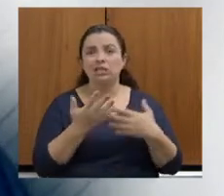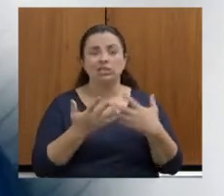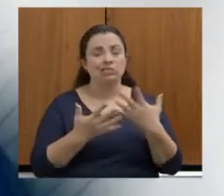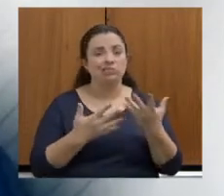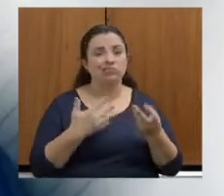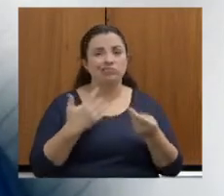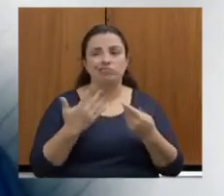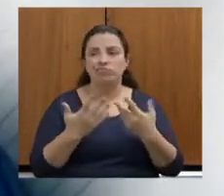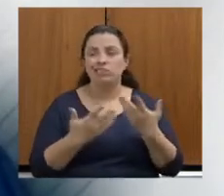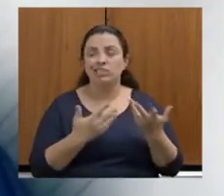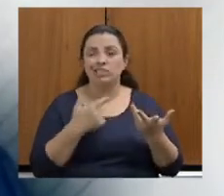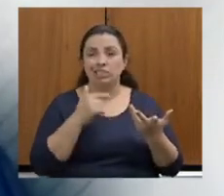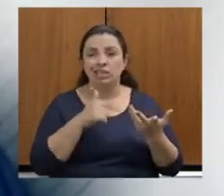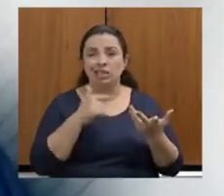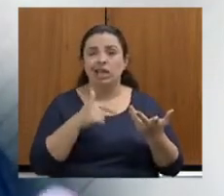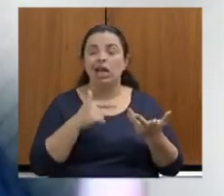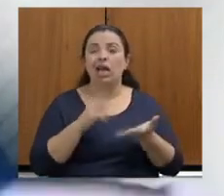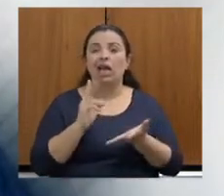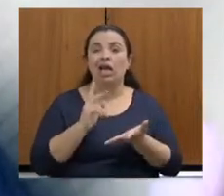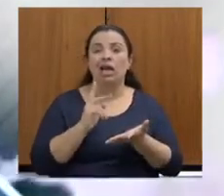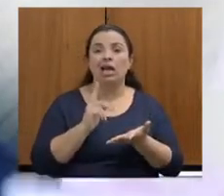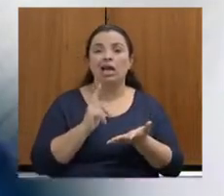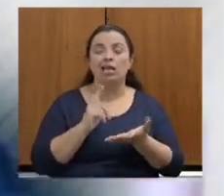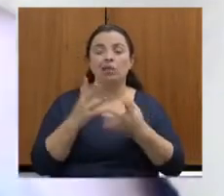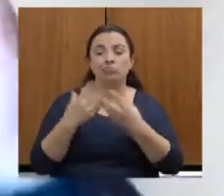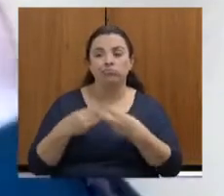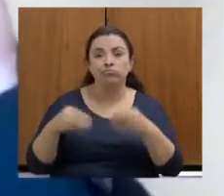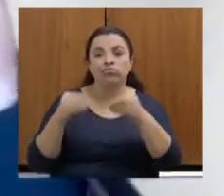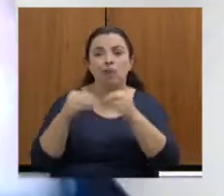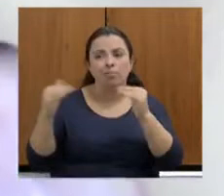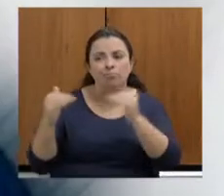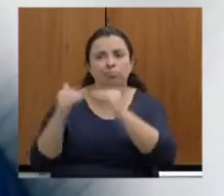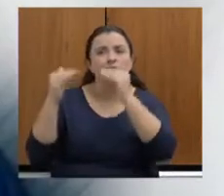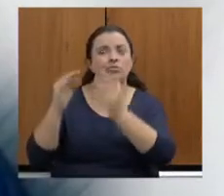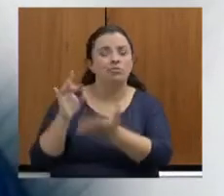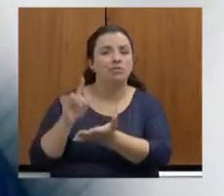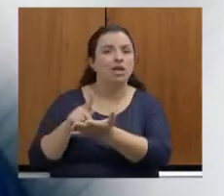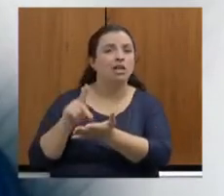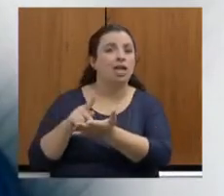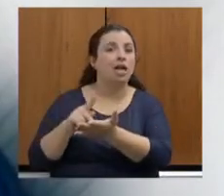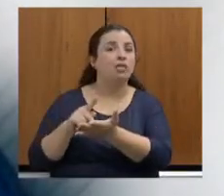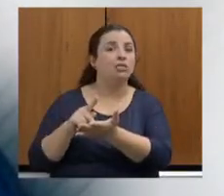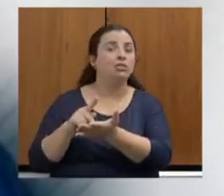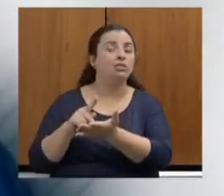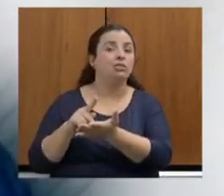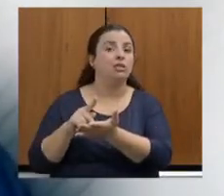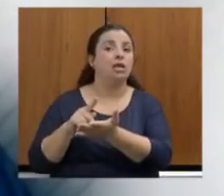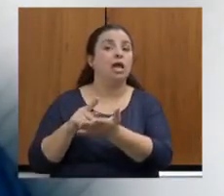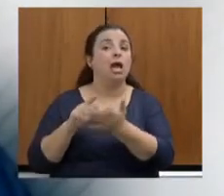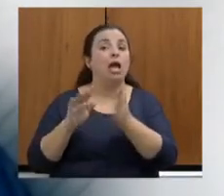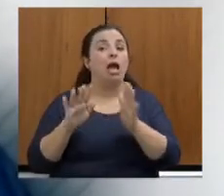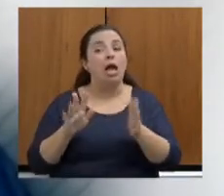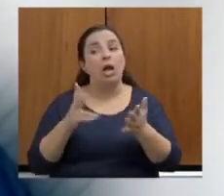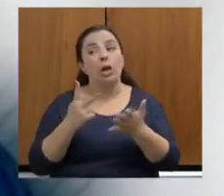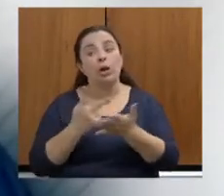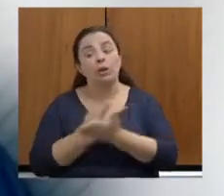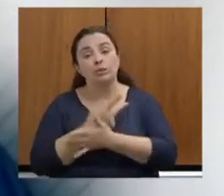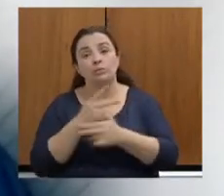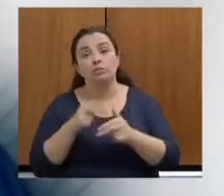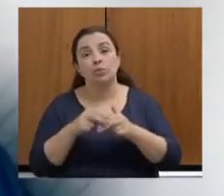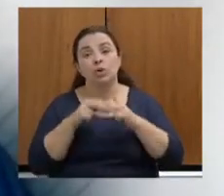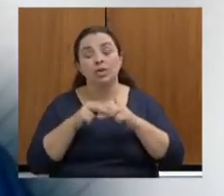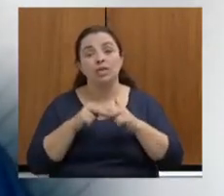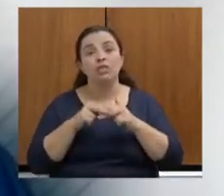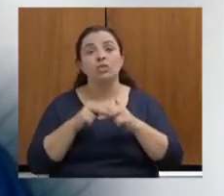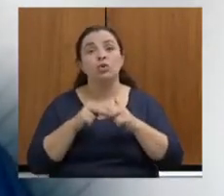a trazer a verdadeira reparação para a população do Rio Doce foi criado como